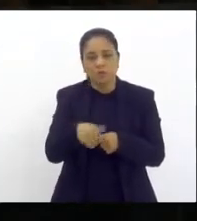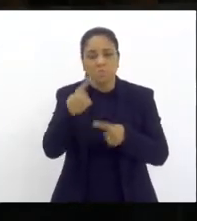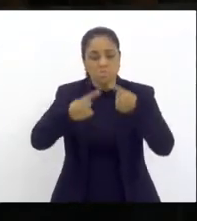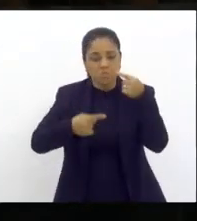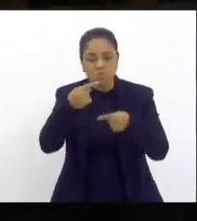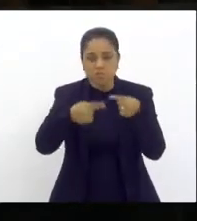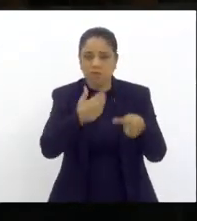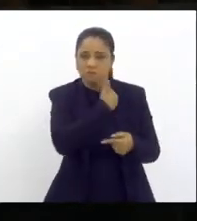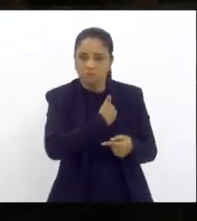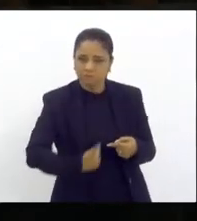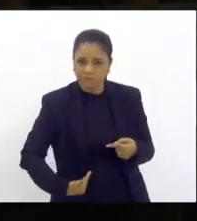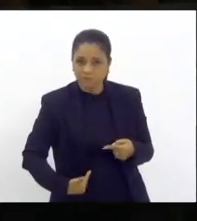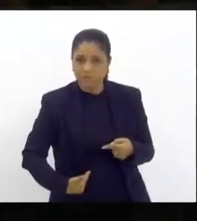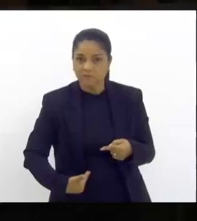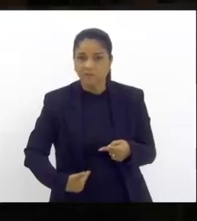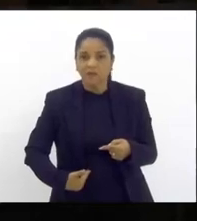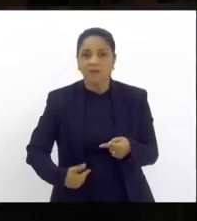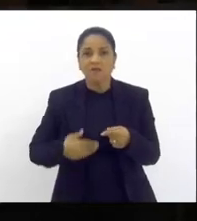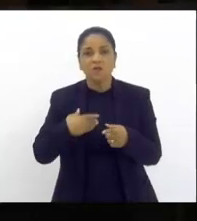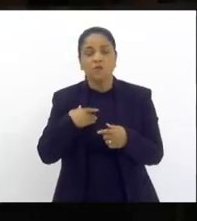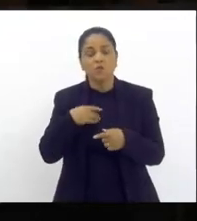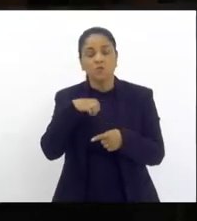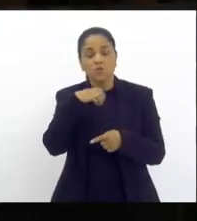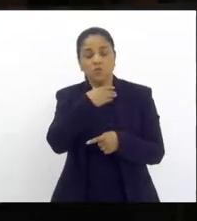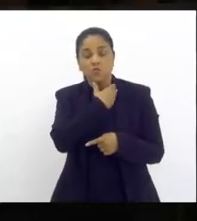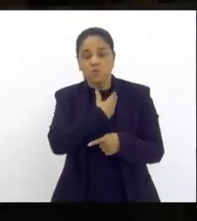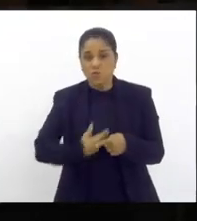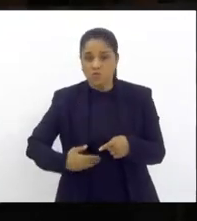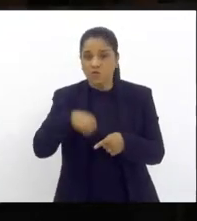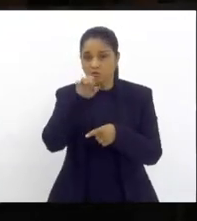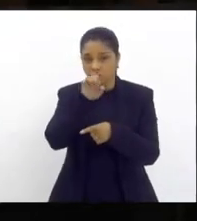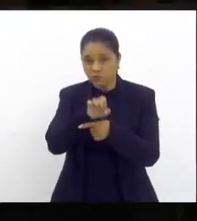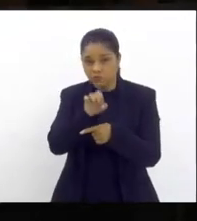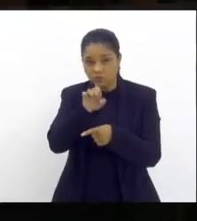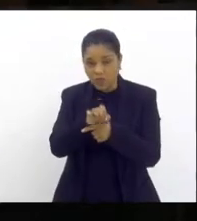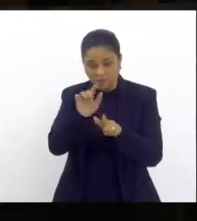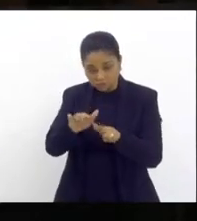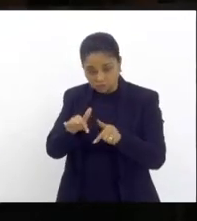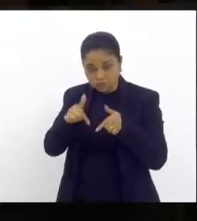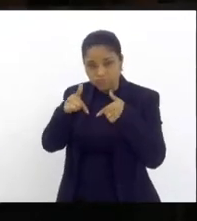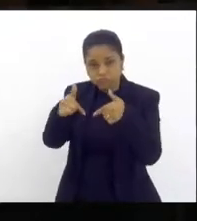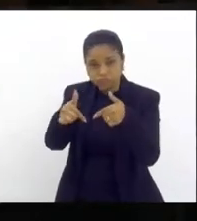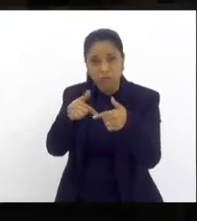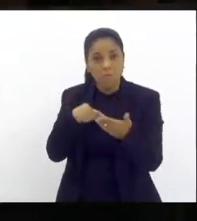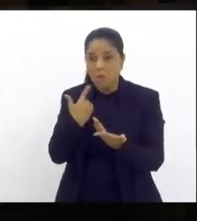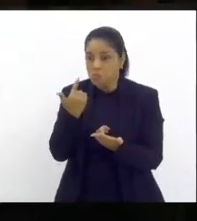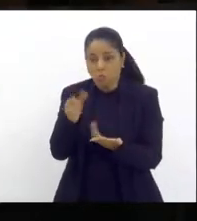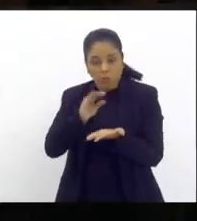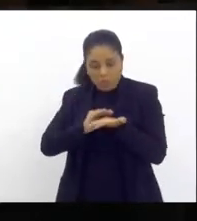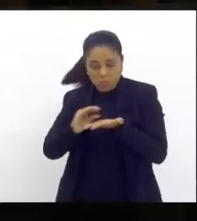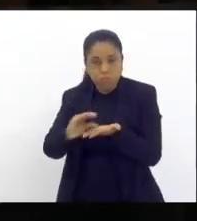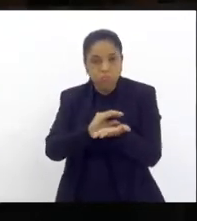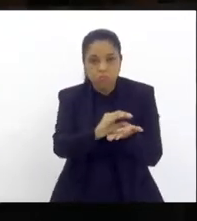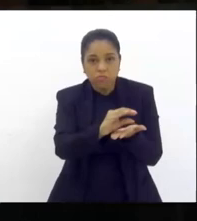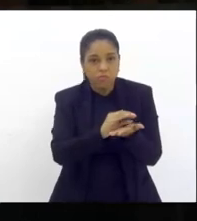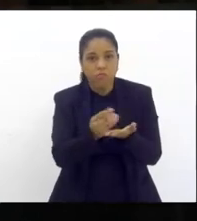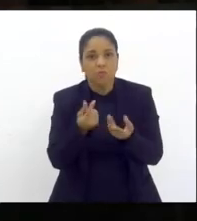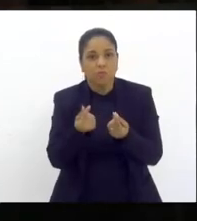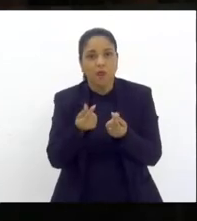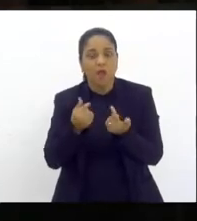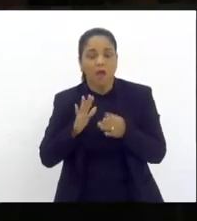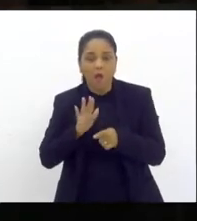políticas públicas para que o governo do Estado execute, mas não há orçamento previsto para a execução dessas